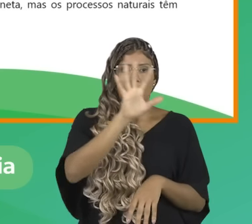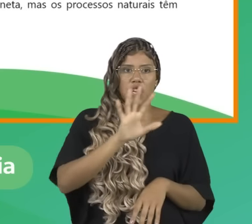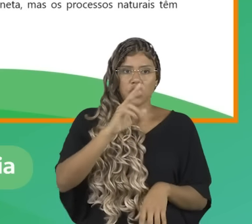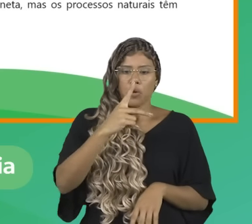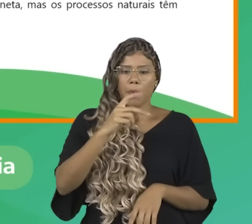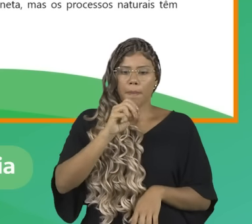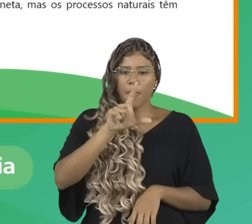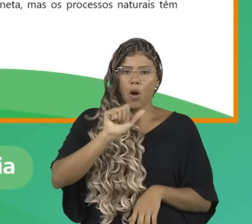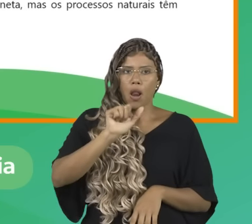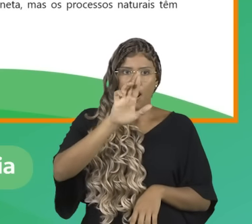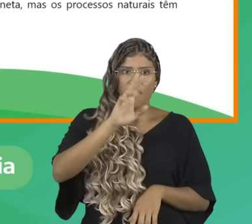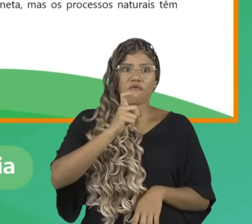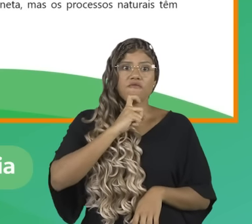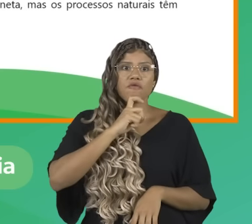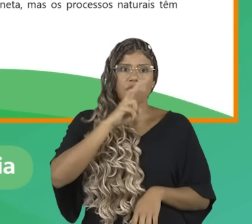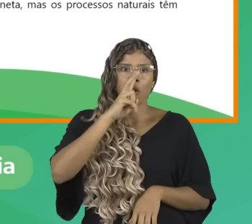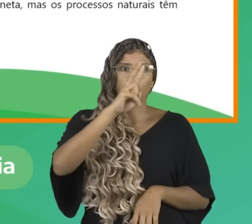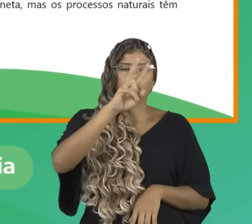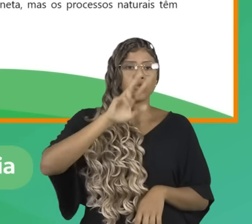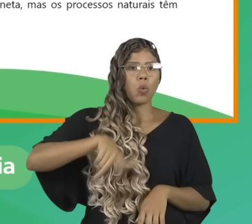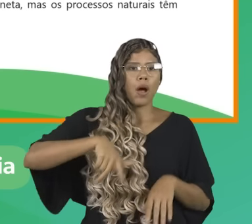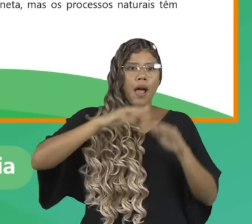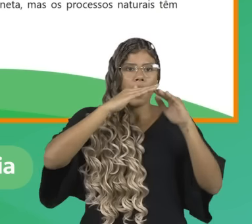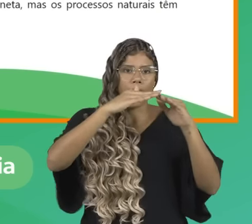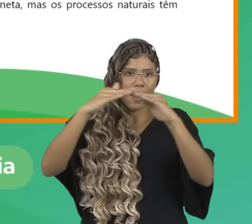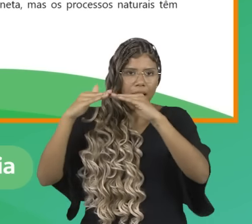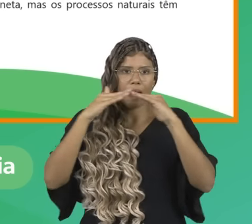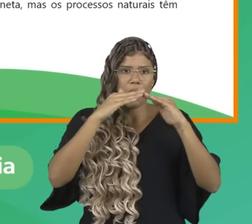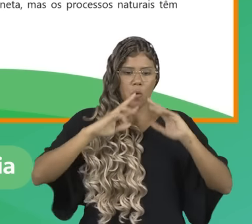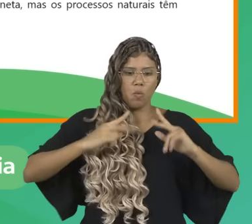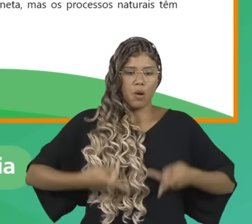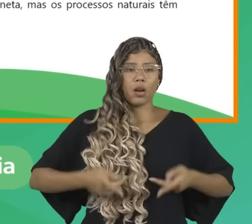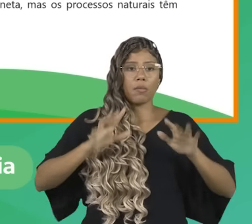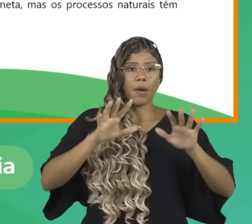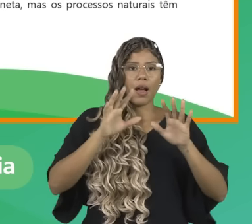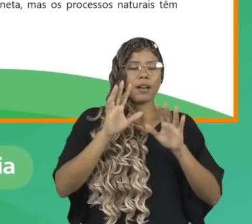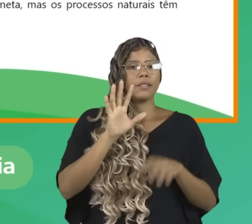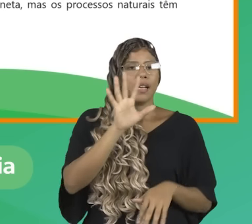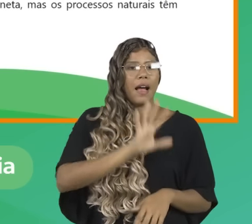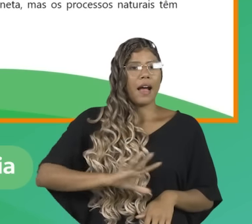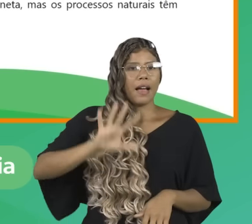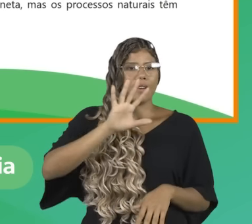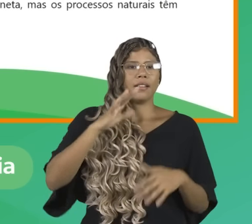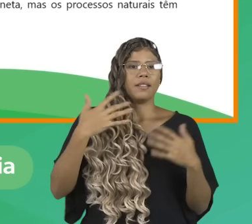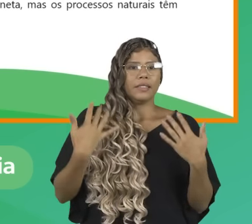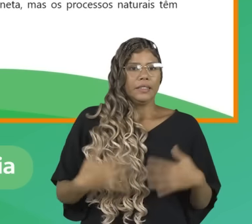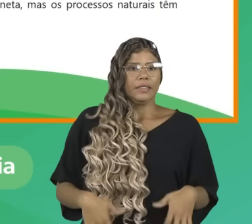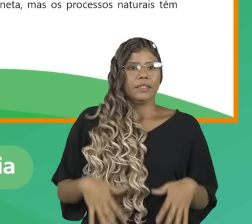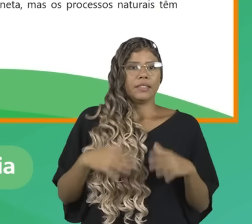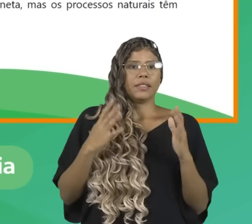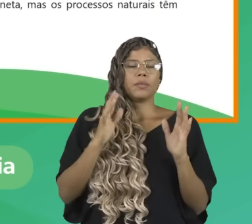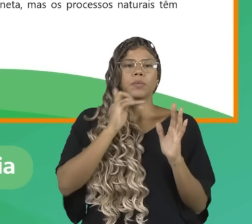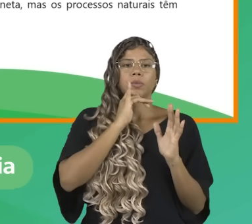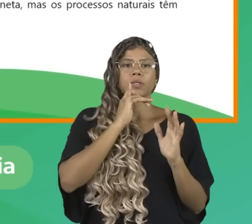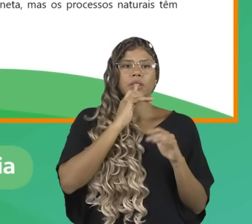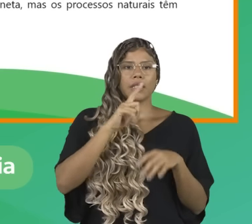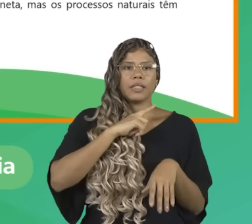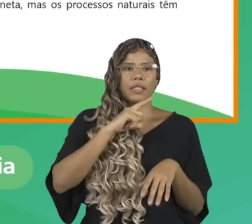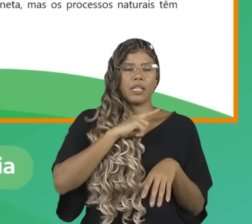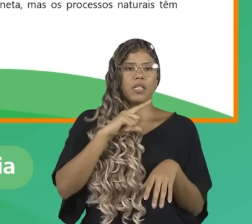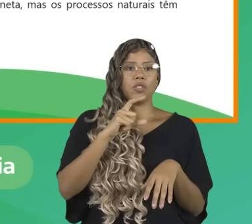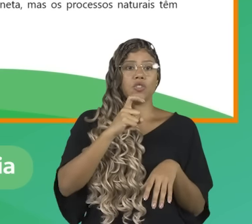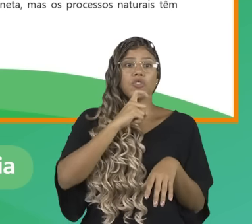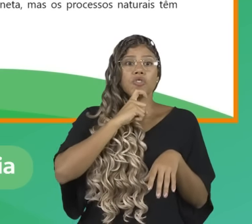muito sensíveis. Porque são zonas em que você vê concentração de gelo mais intensa, que está sendo afetada,